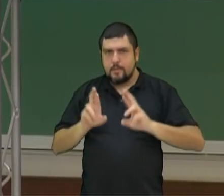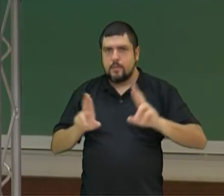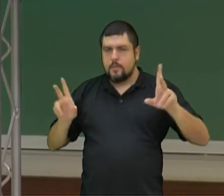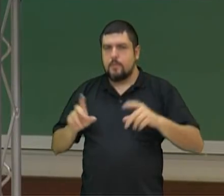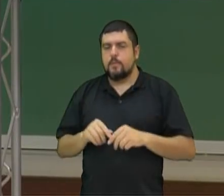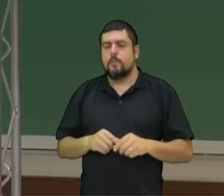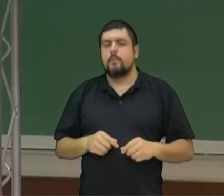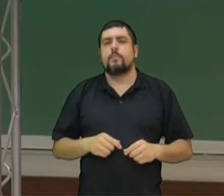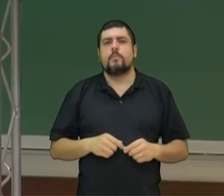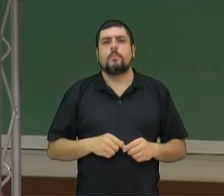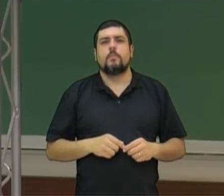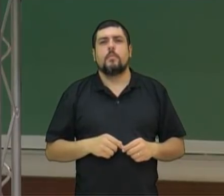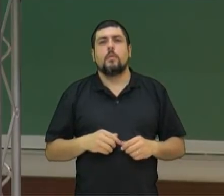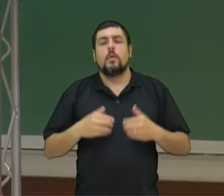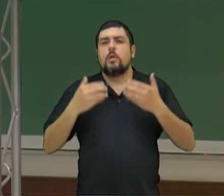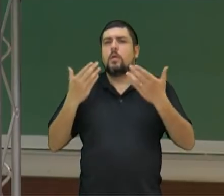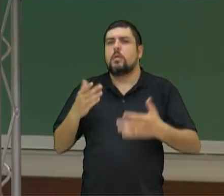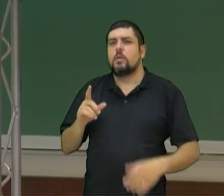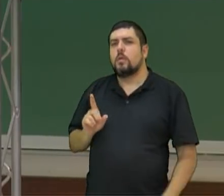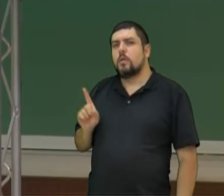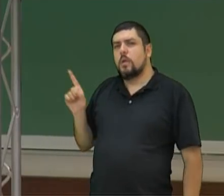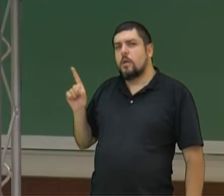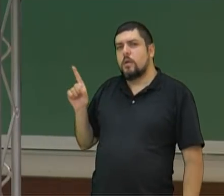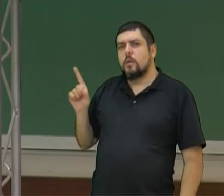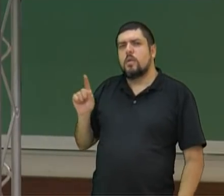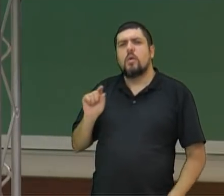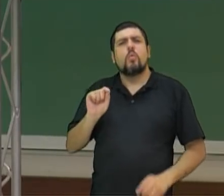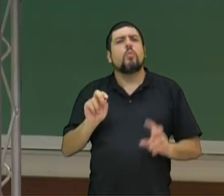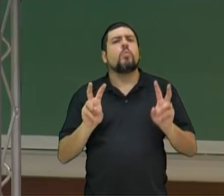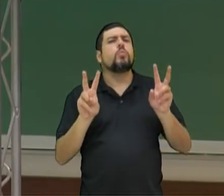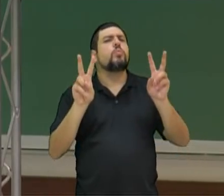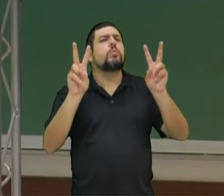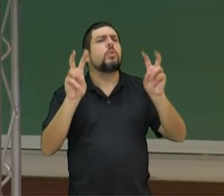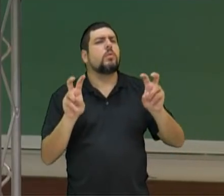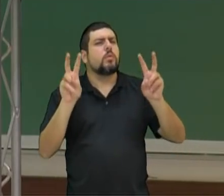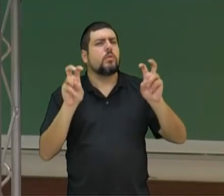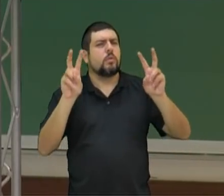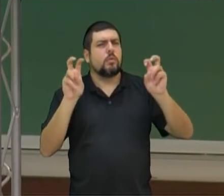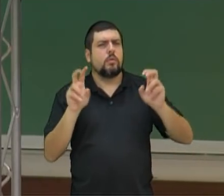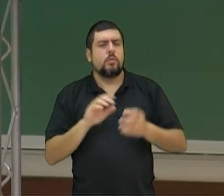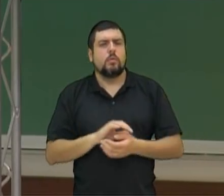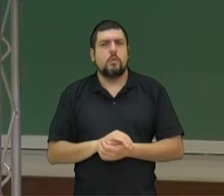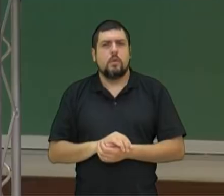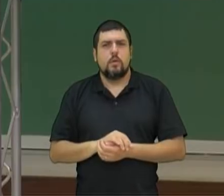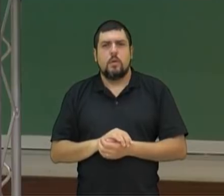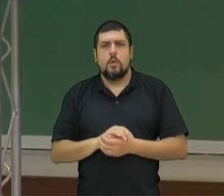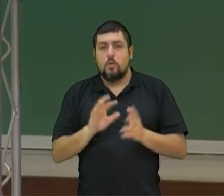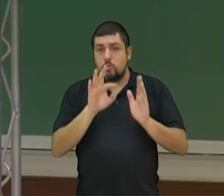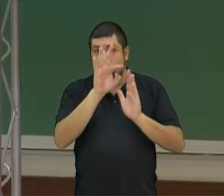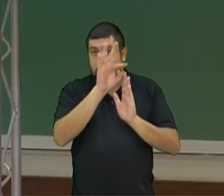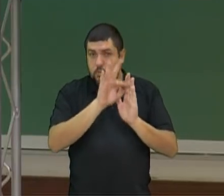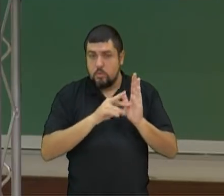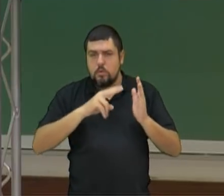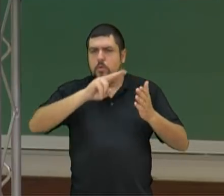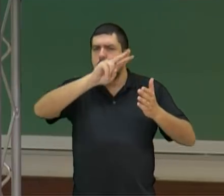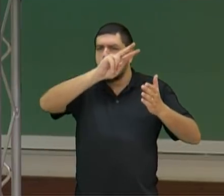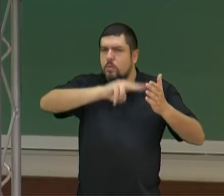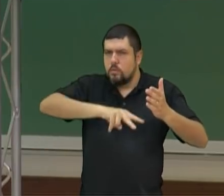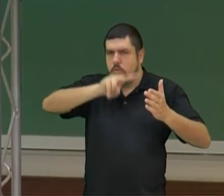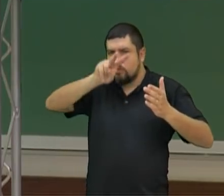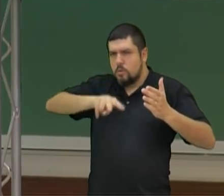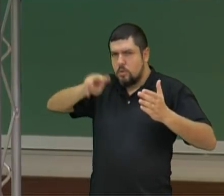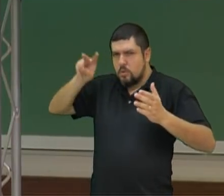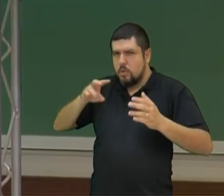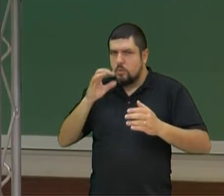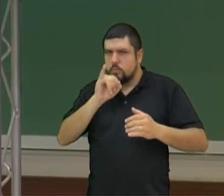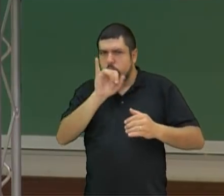que será que elas abordam? Eu vou dar um tempinho, leiam os textos, reparem nas